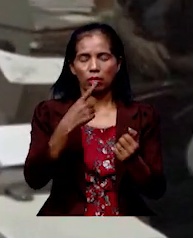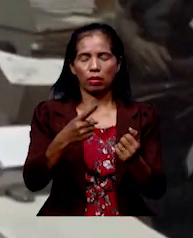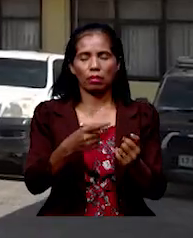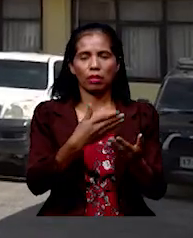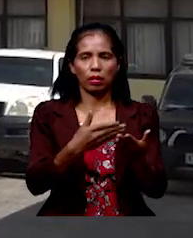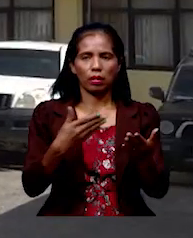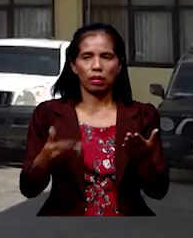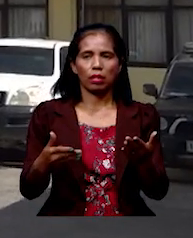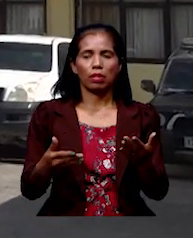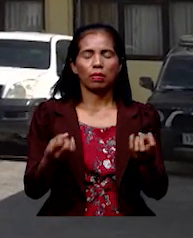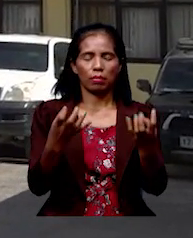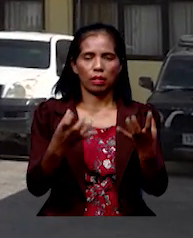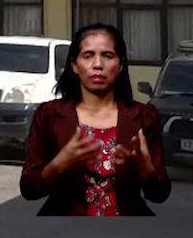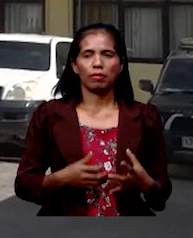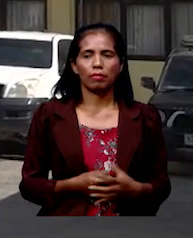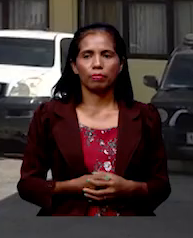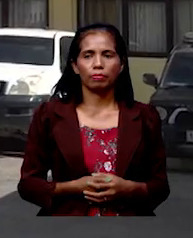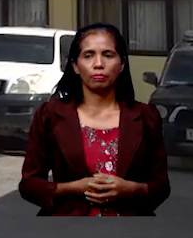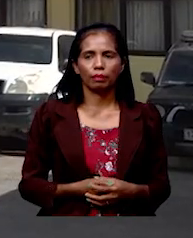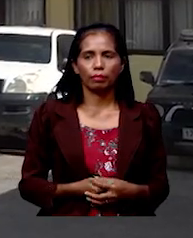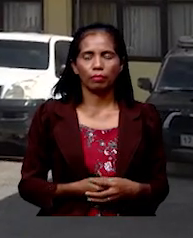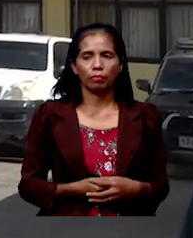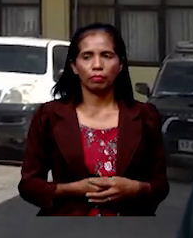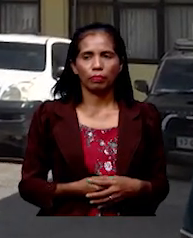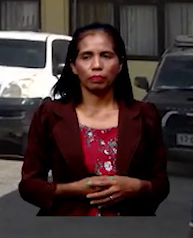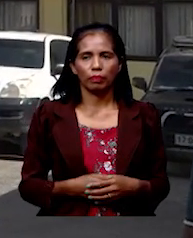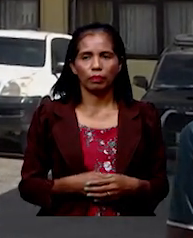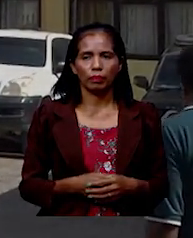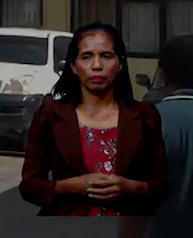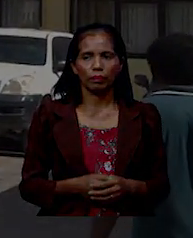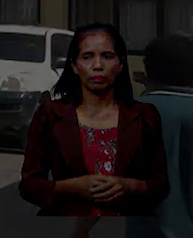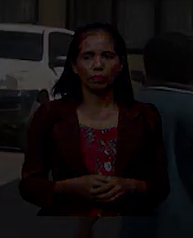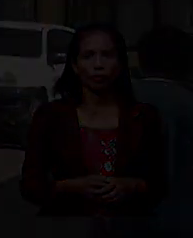produto refere stock barak. Laura da Cruz, Jaime dos Santos, GMN.